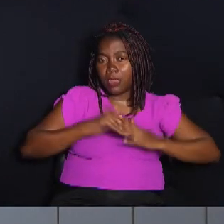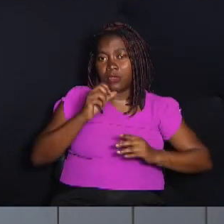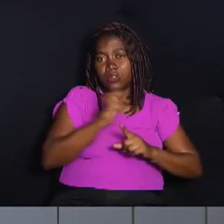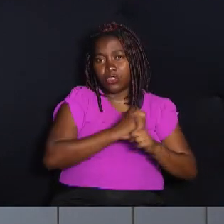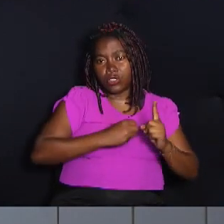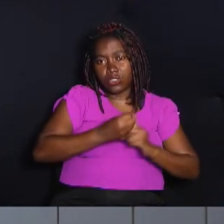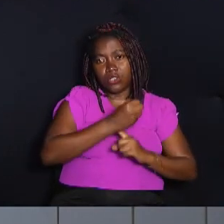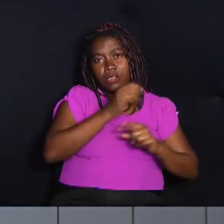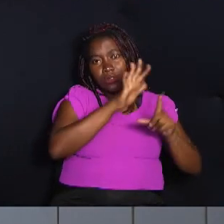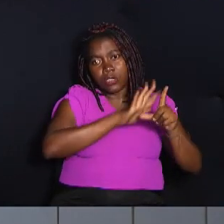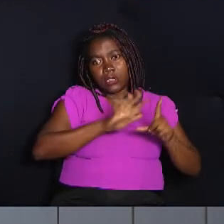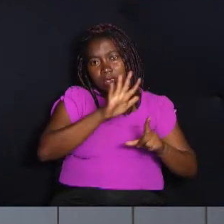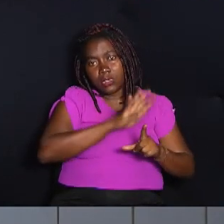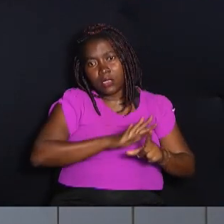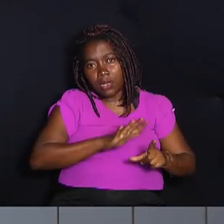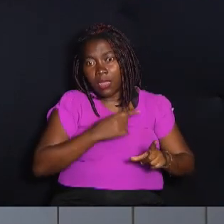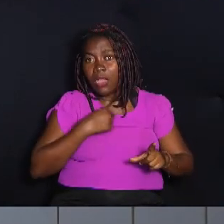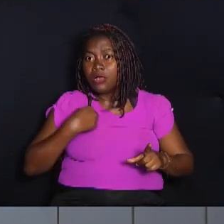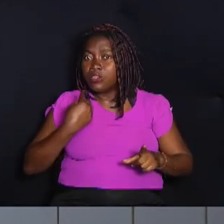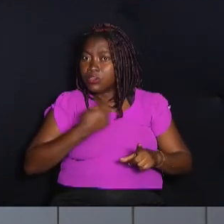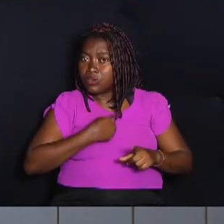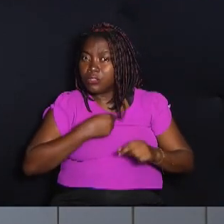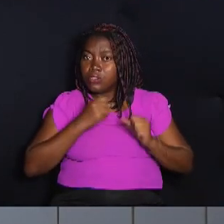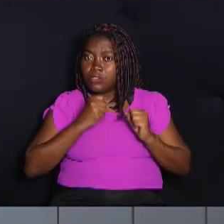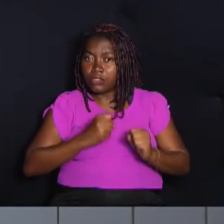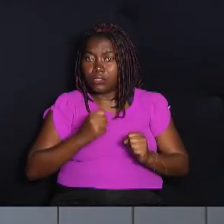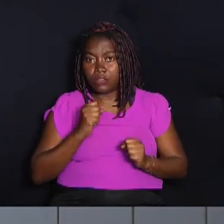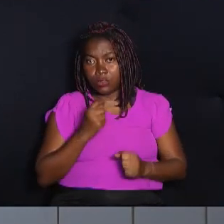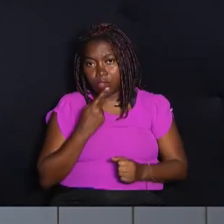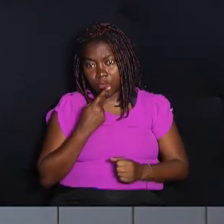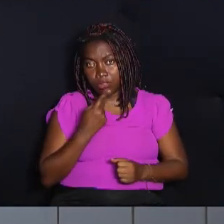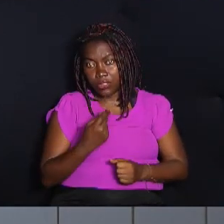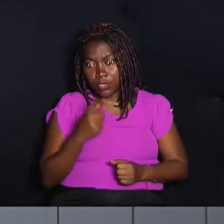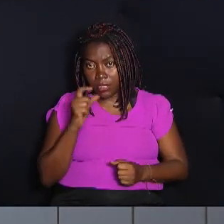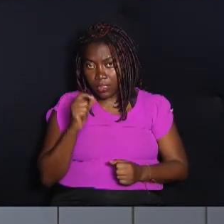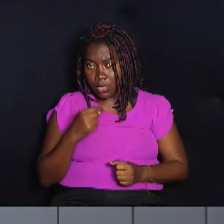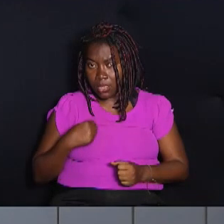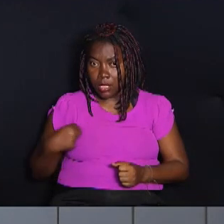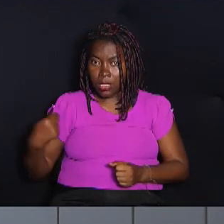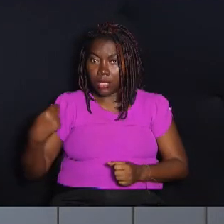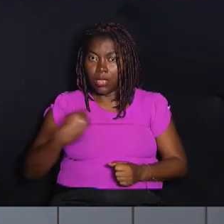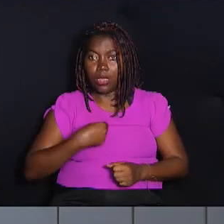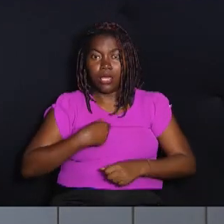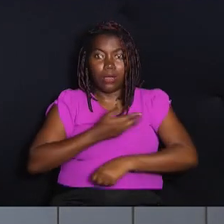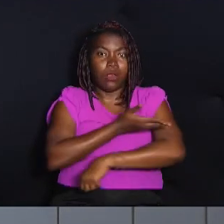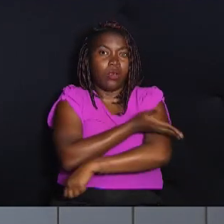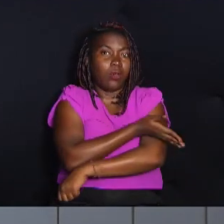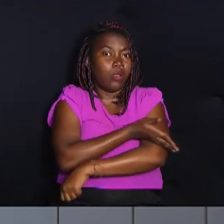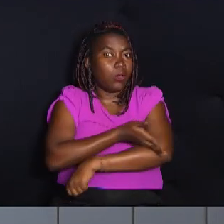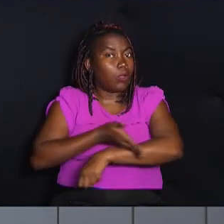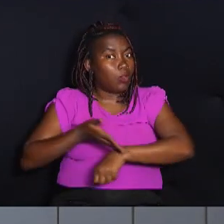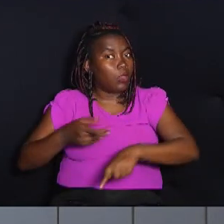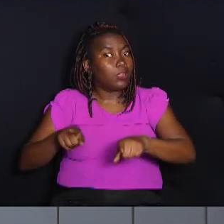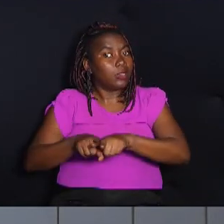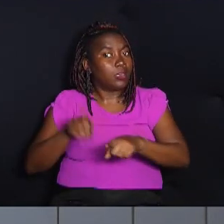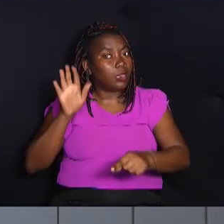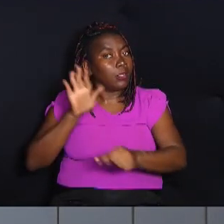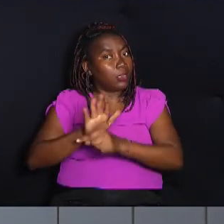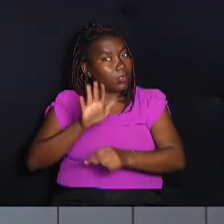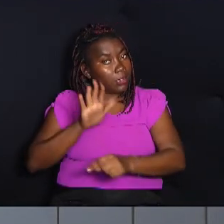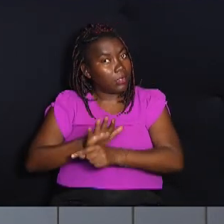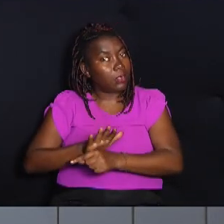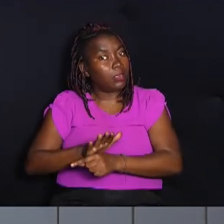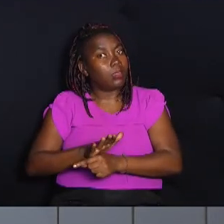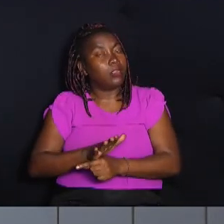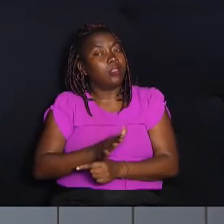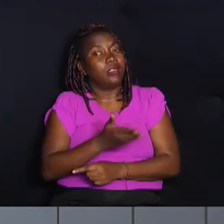geral, a gente poderia dizer que a nossa rotina também contribui para esse